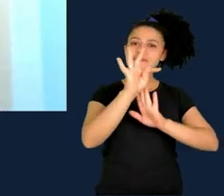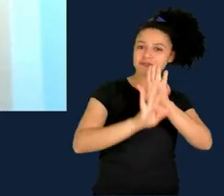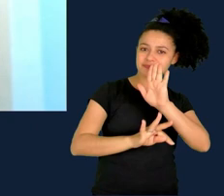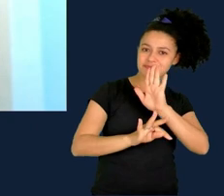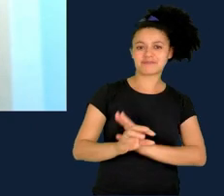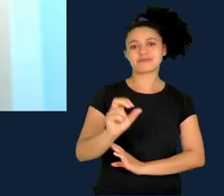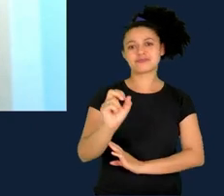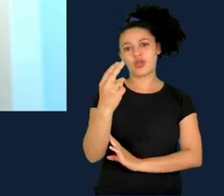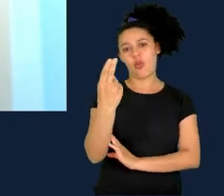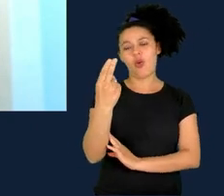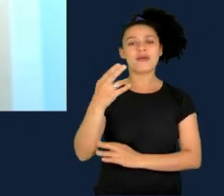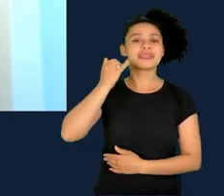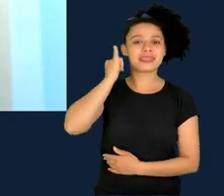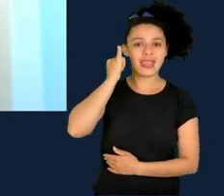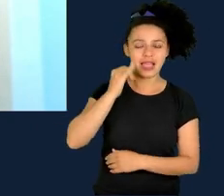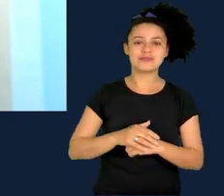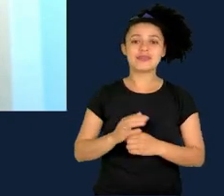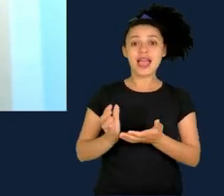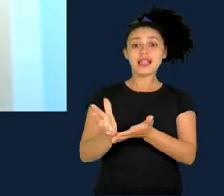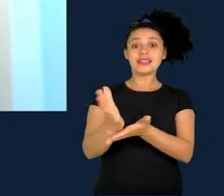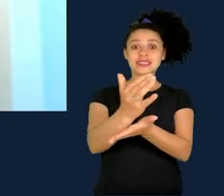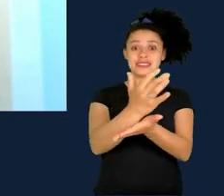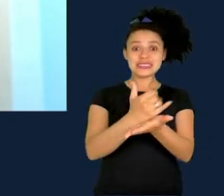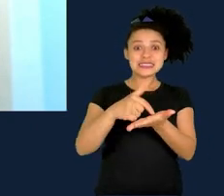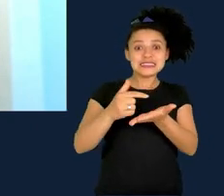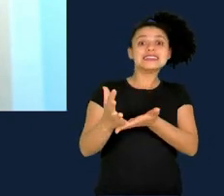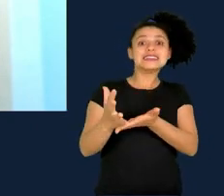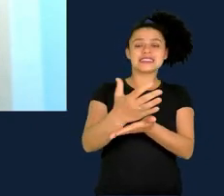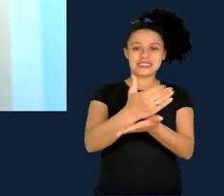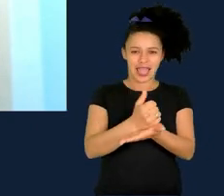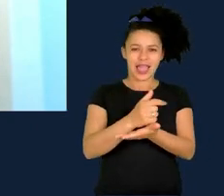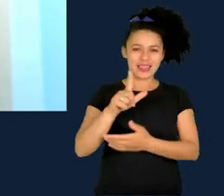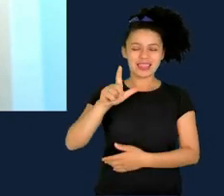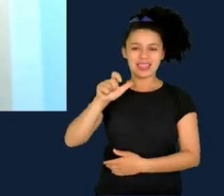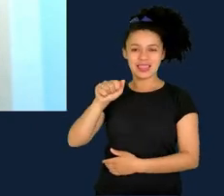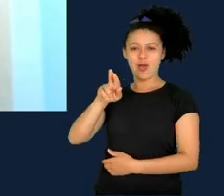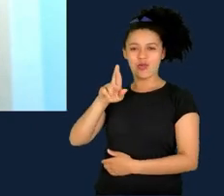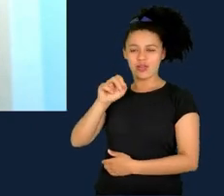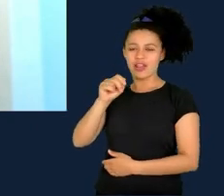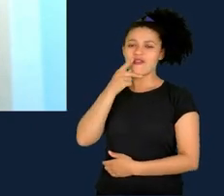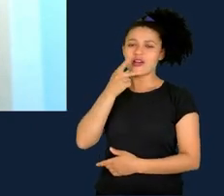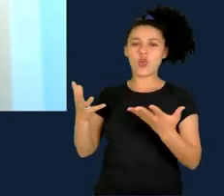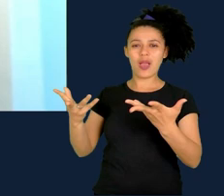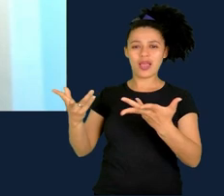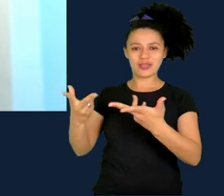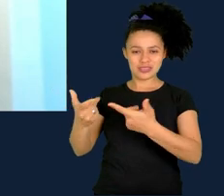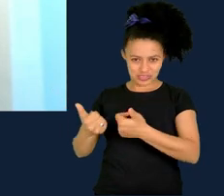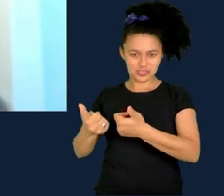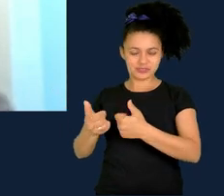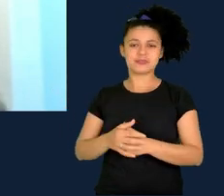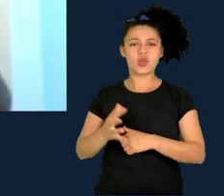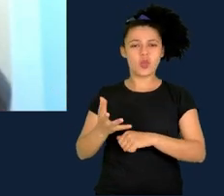narrativa, dados, né, que a Laura falou, qualitativa, né,